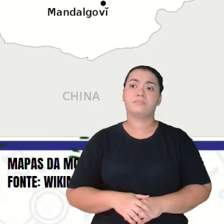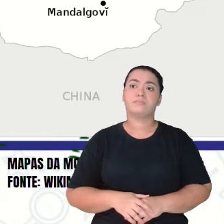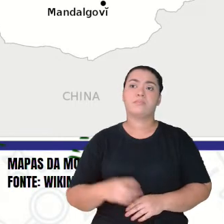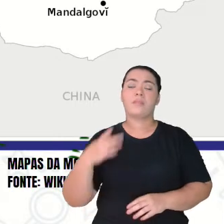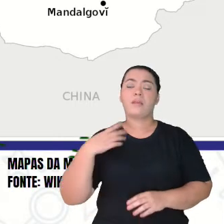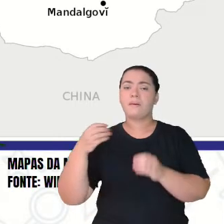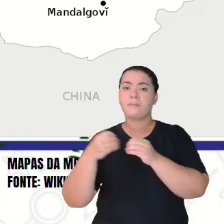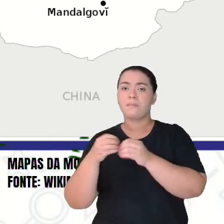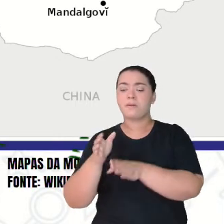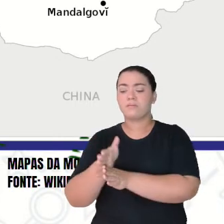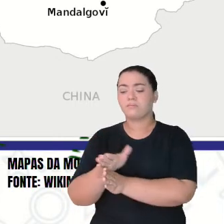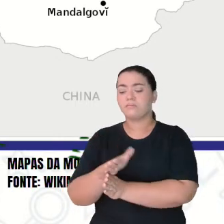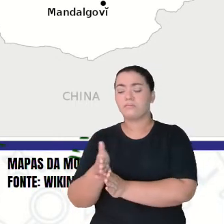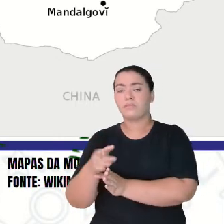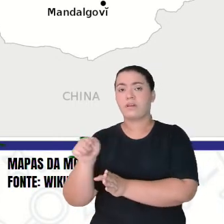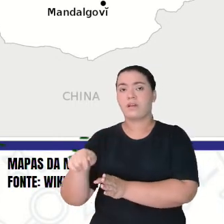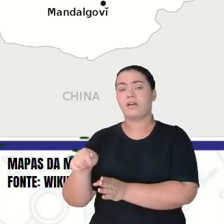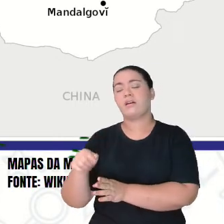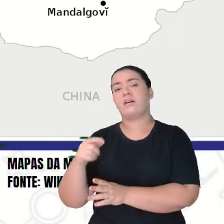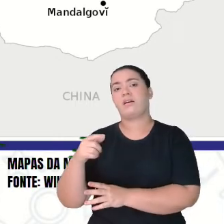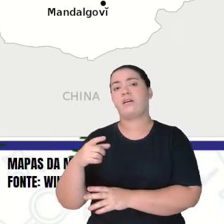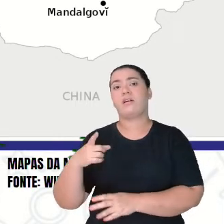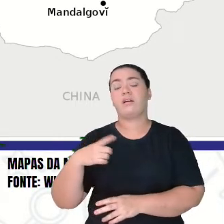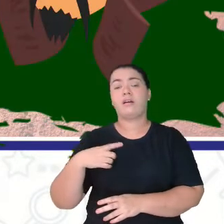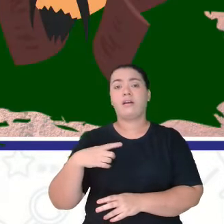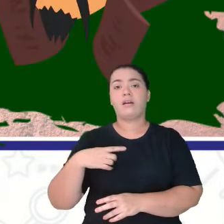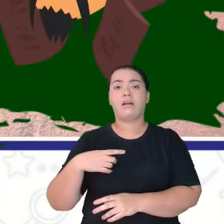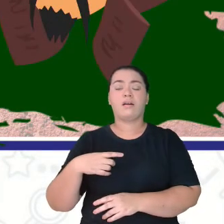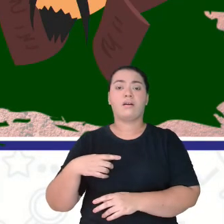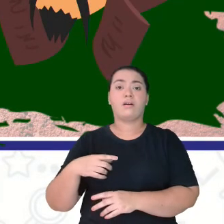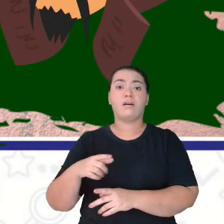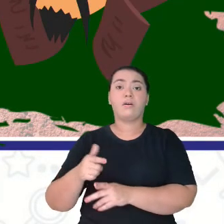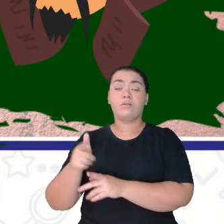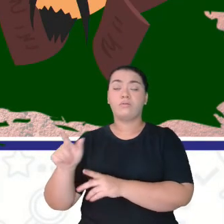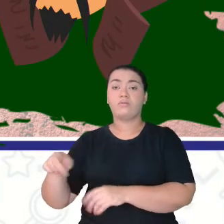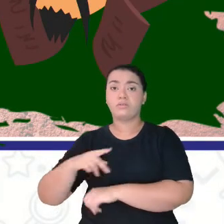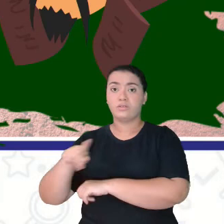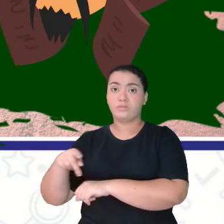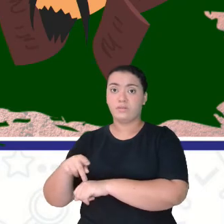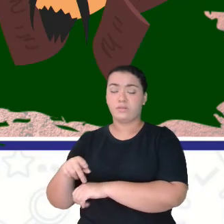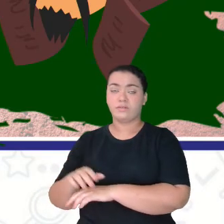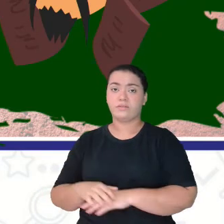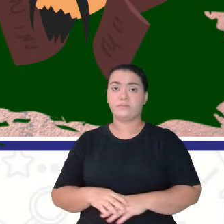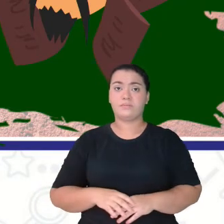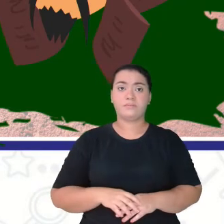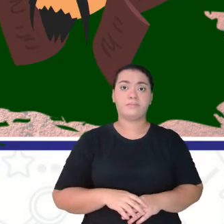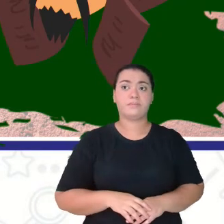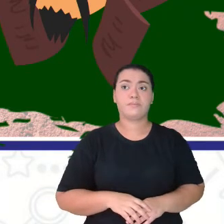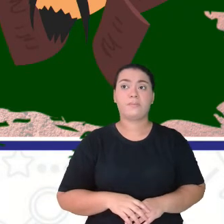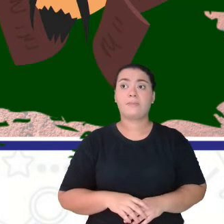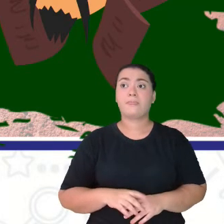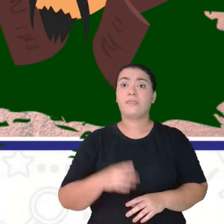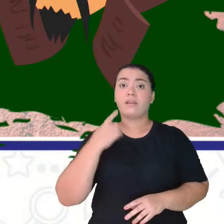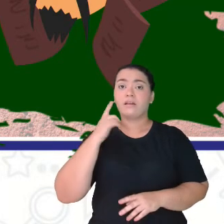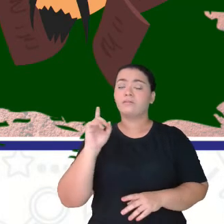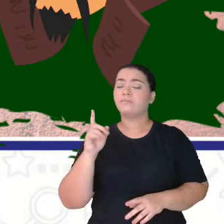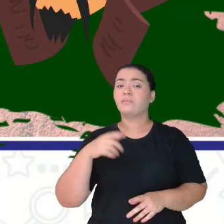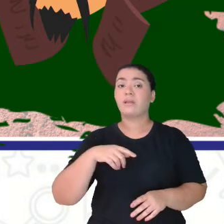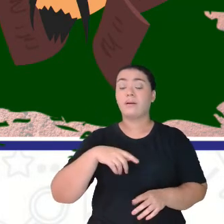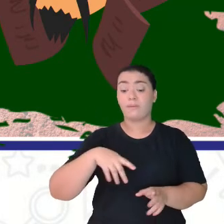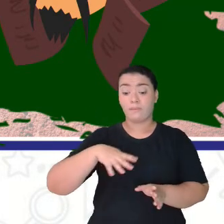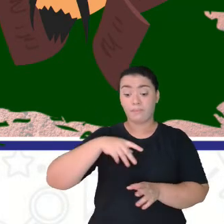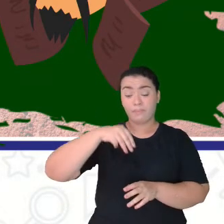né? Da Coreia, então nesse território. Mas veja, o que a gente observa é que eles não dominavam a